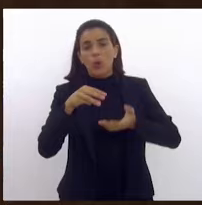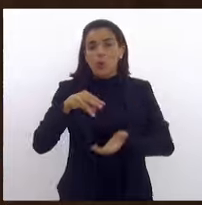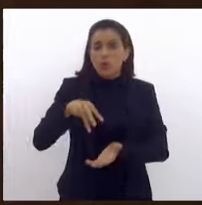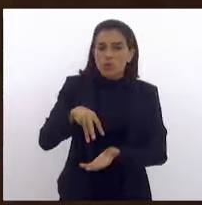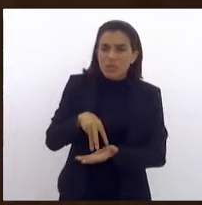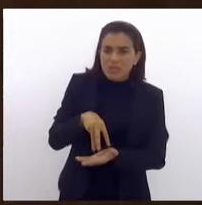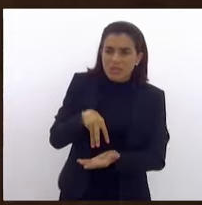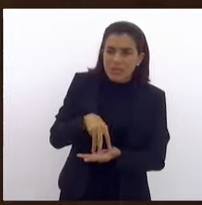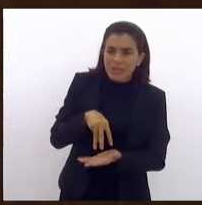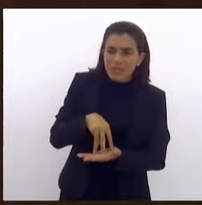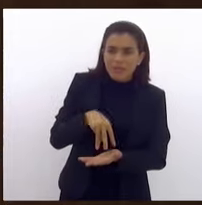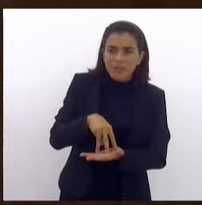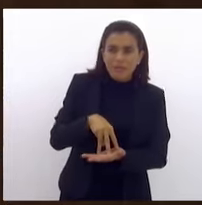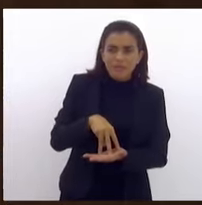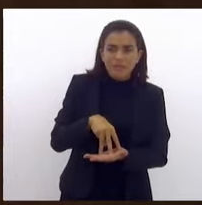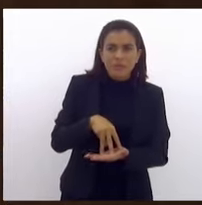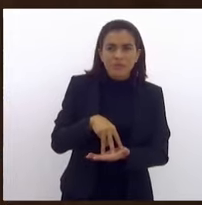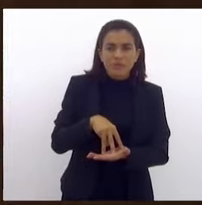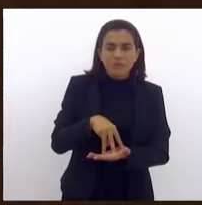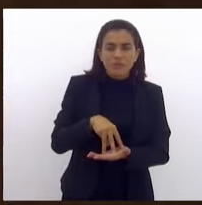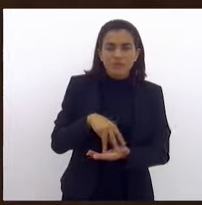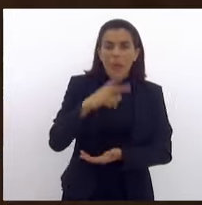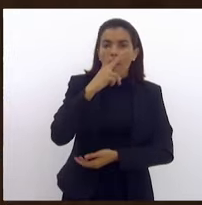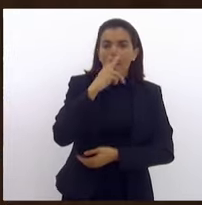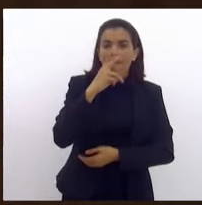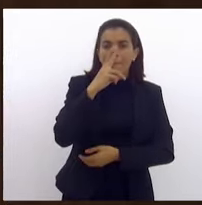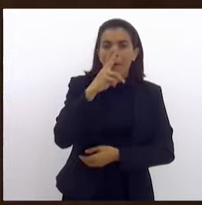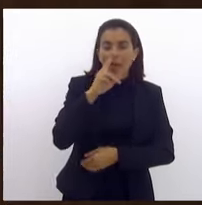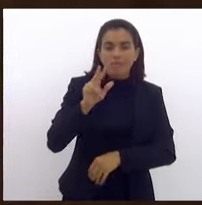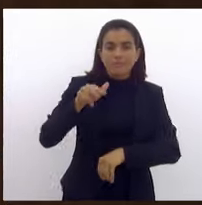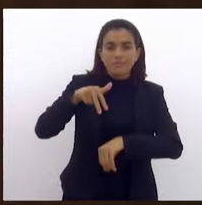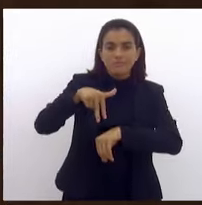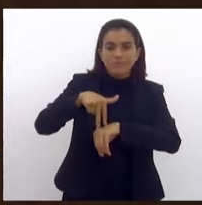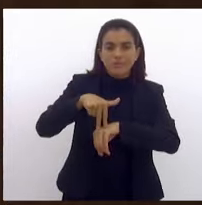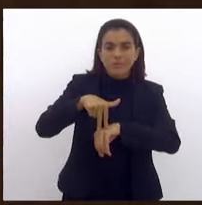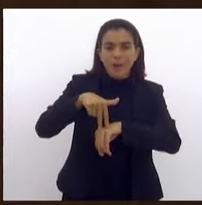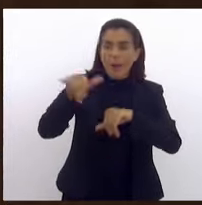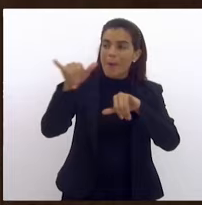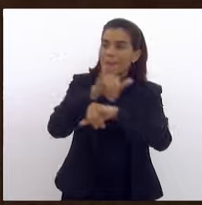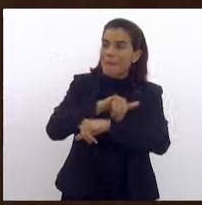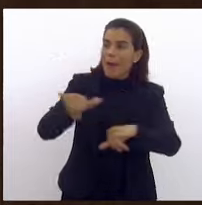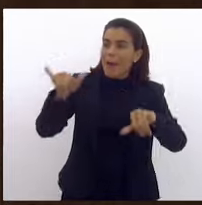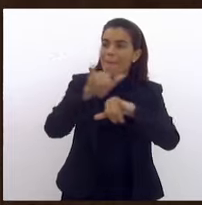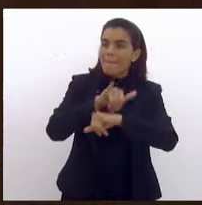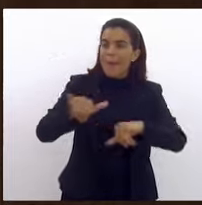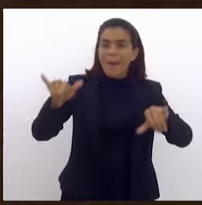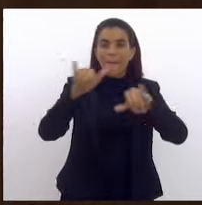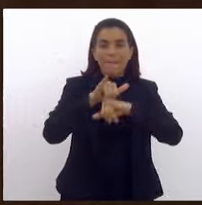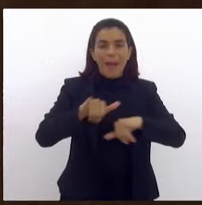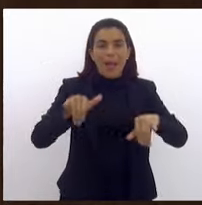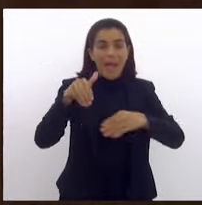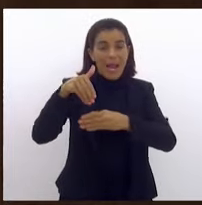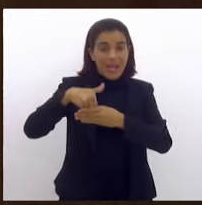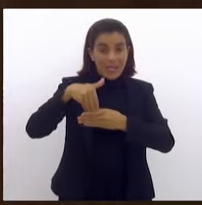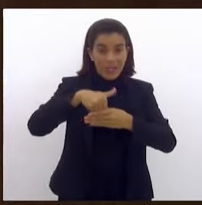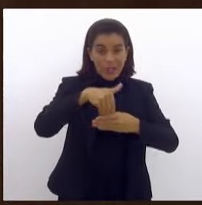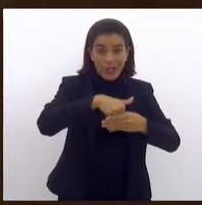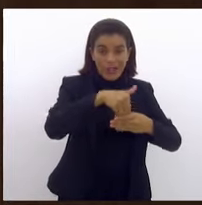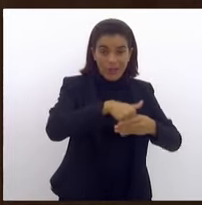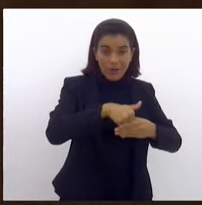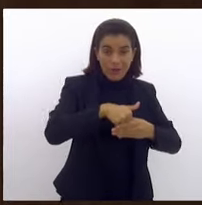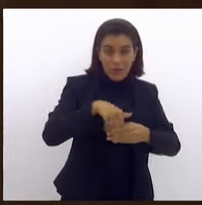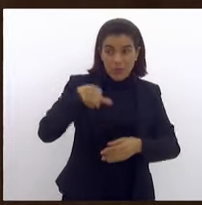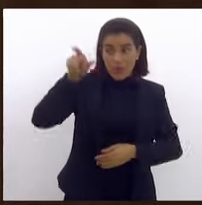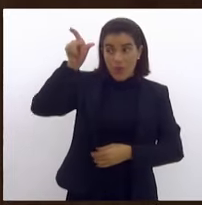sambódromo está servindo de palanque eleitoral para um prefeito que